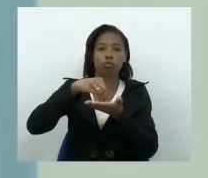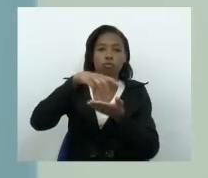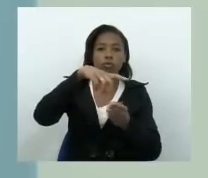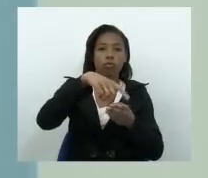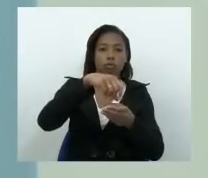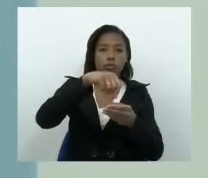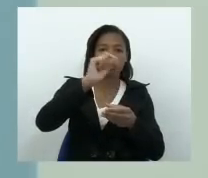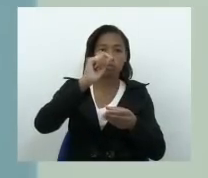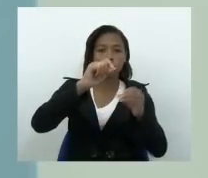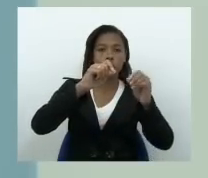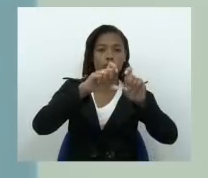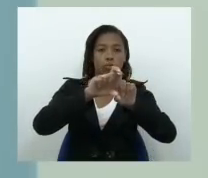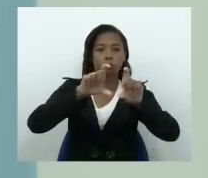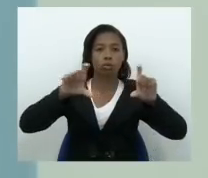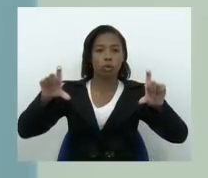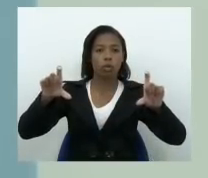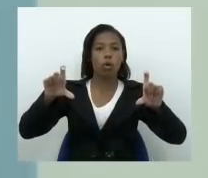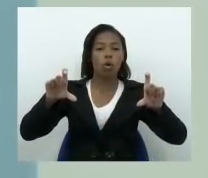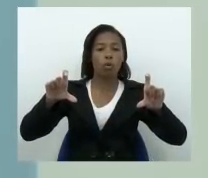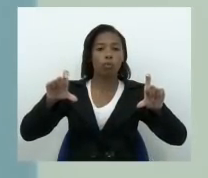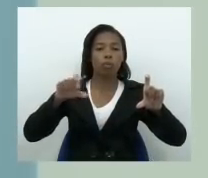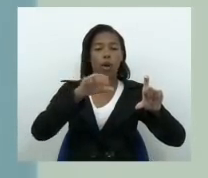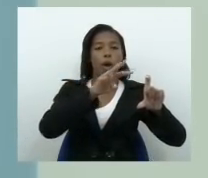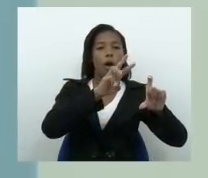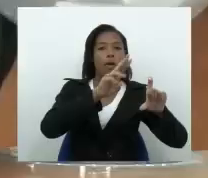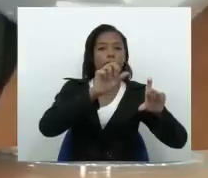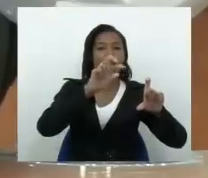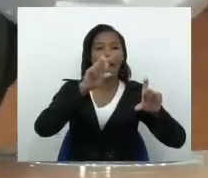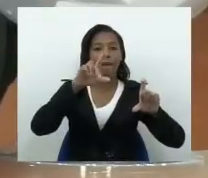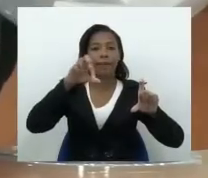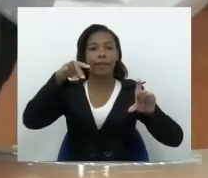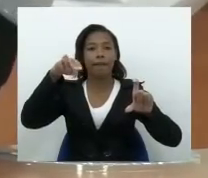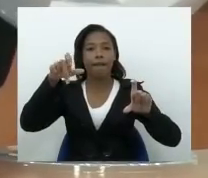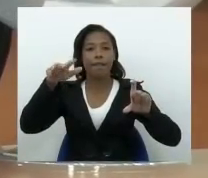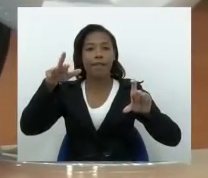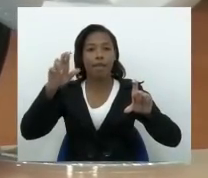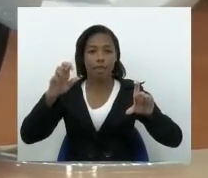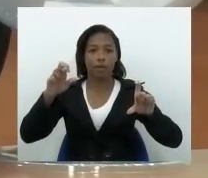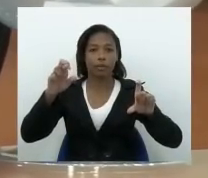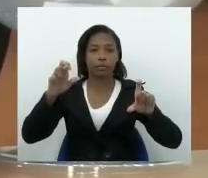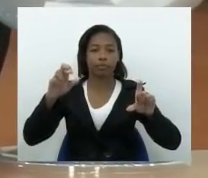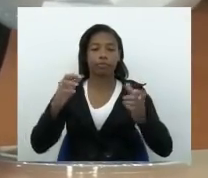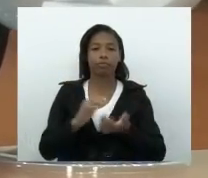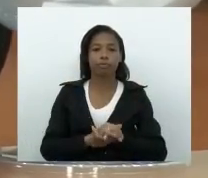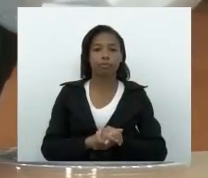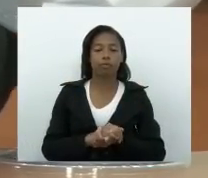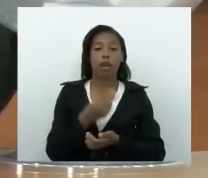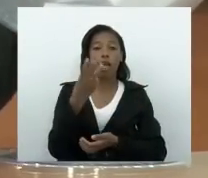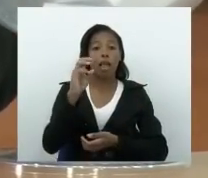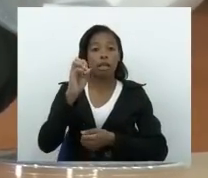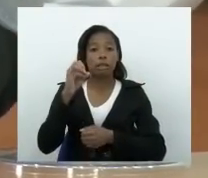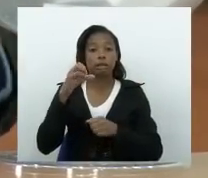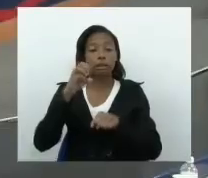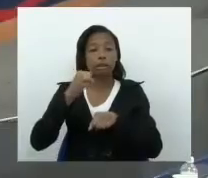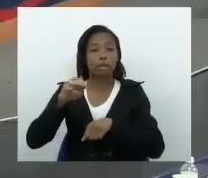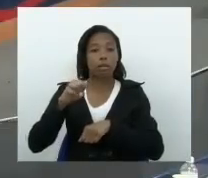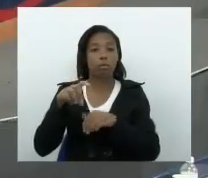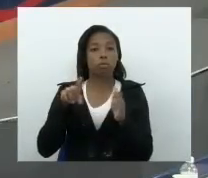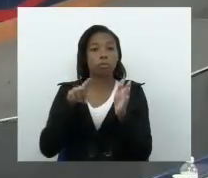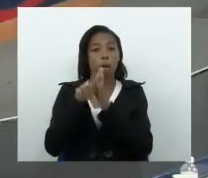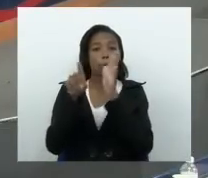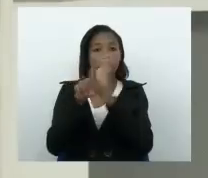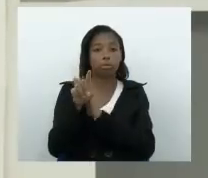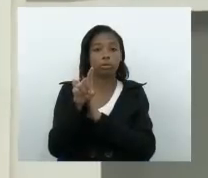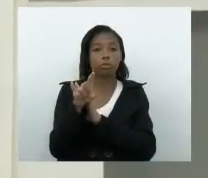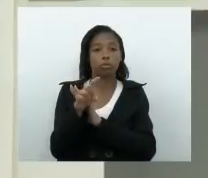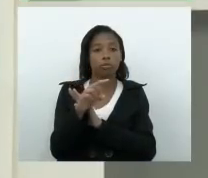Jornalista Valdir Carleto perguntará para Wagner Freitas, candidato do PTB. Wagner Freitas, 30 segundos para a sua pergunta, Valdir. Boa tarde a